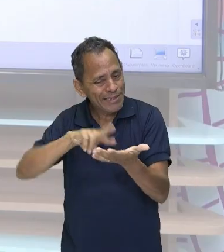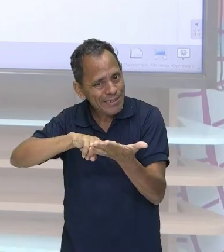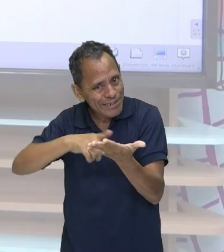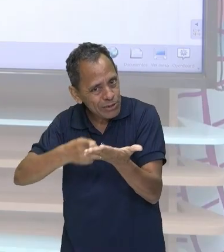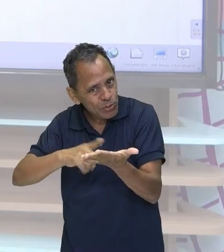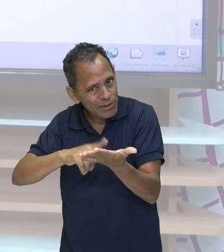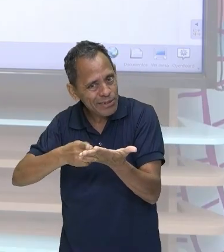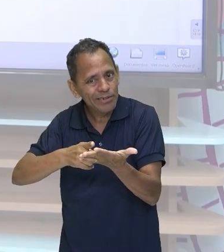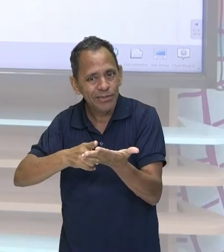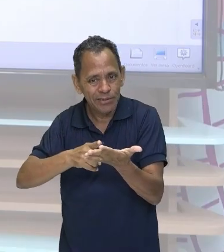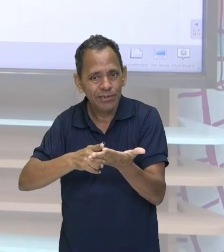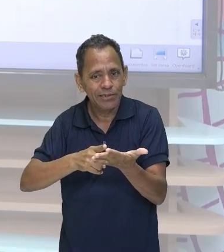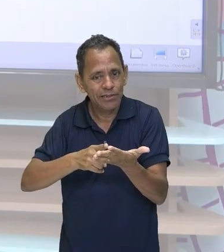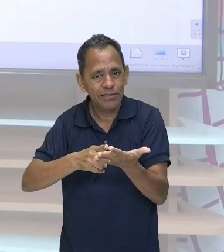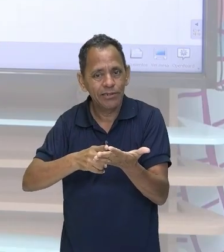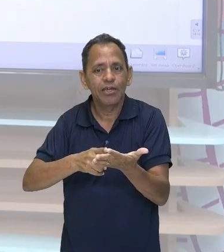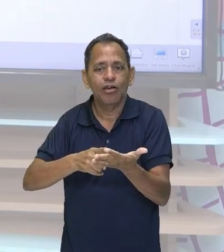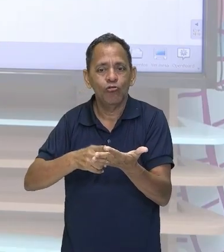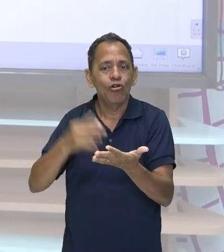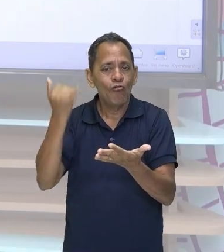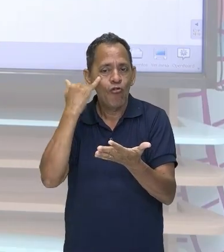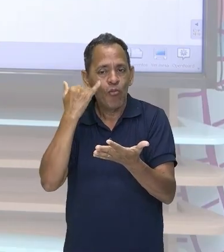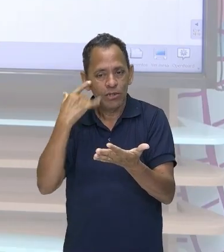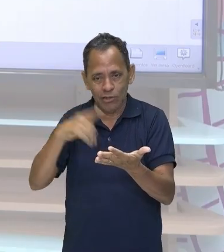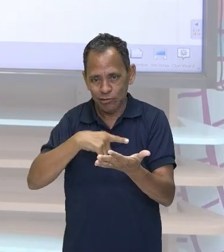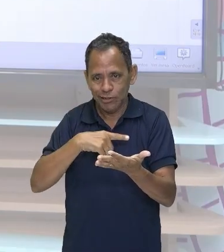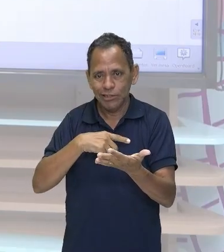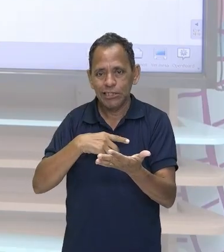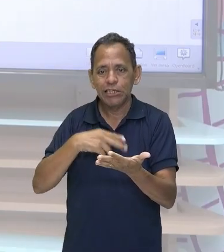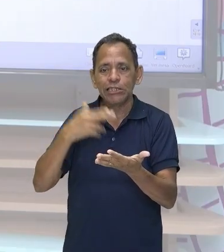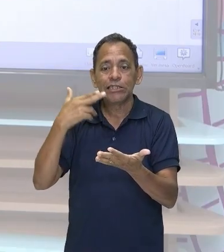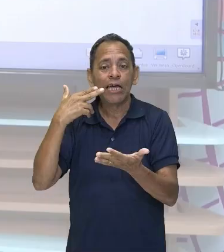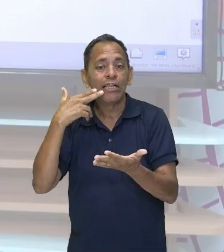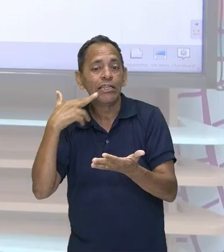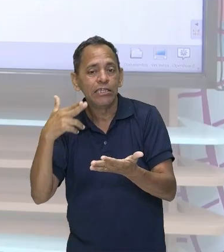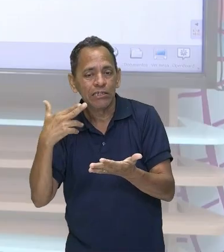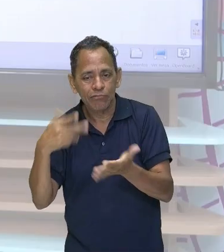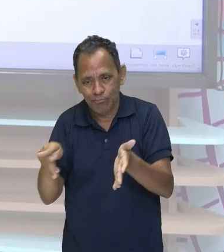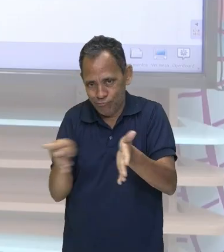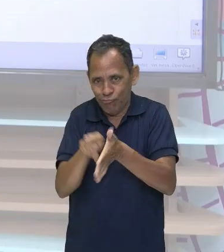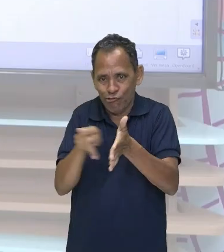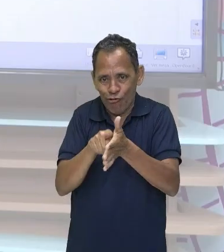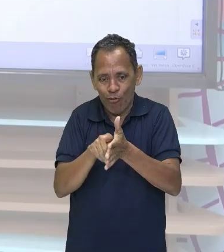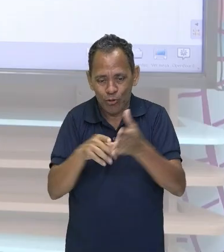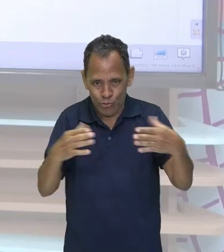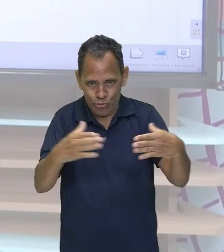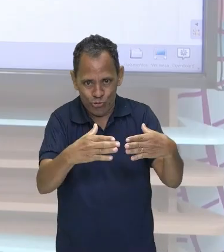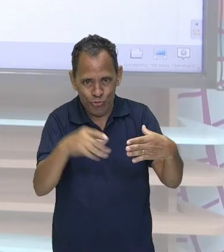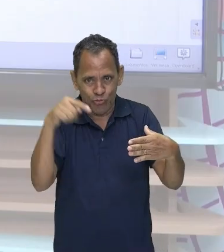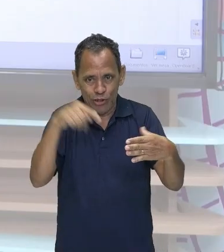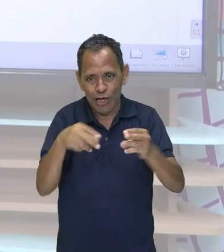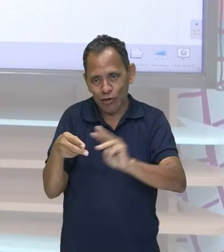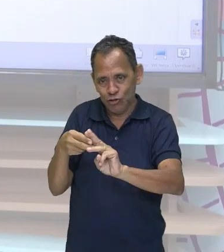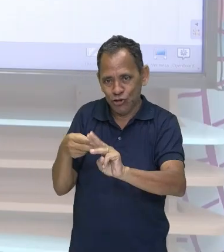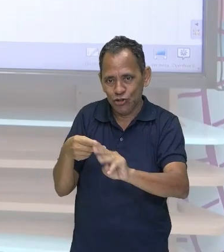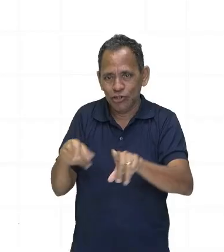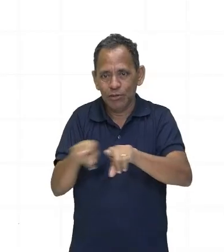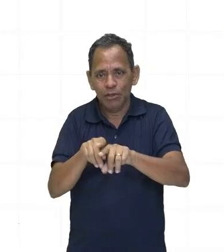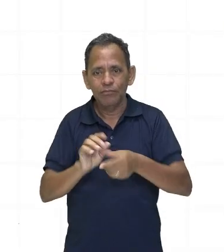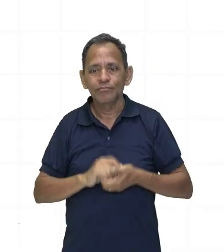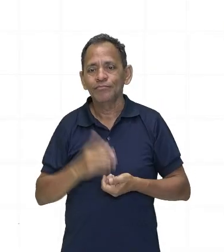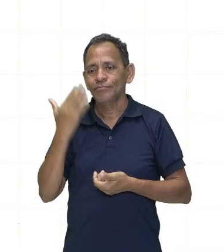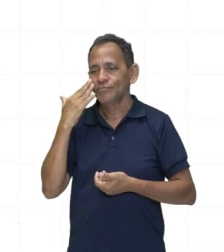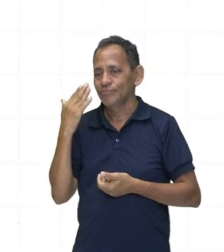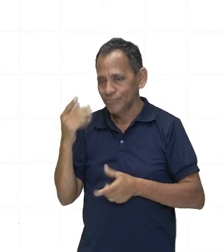uma tradução e deixar na tradução ali na língua que é falada pela comunidade, certo? E aí nós temos um gráfico para